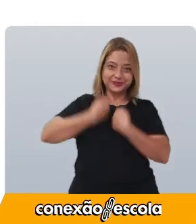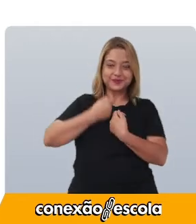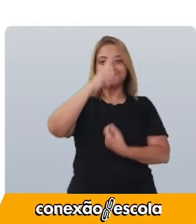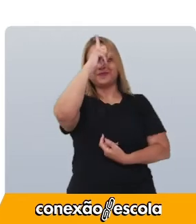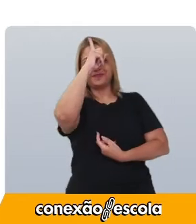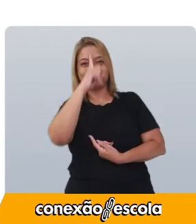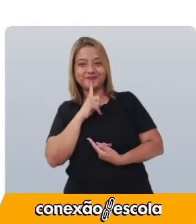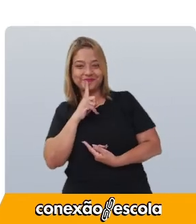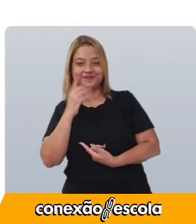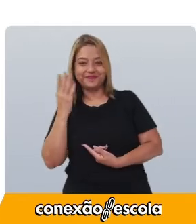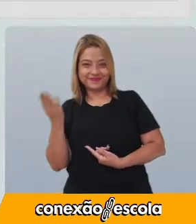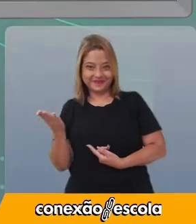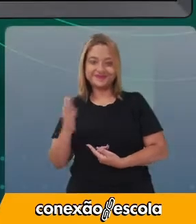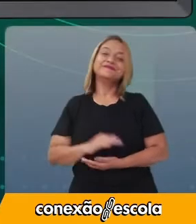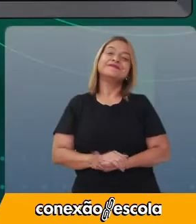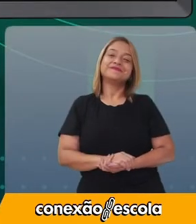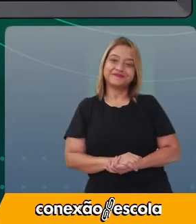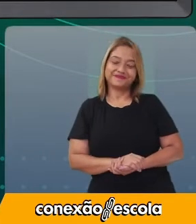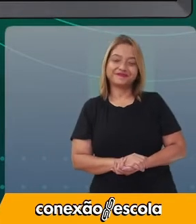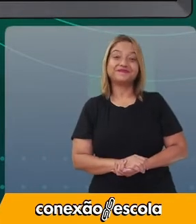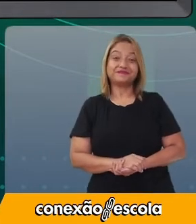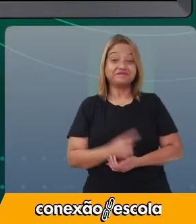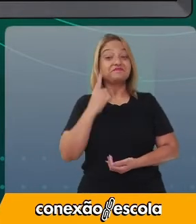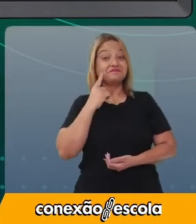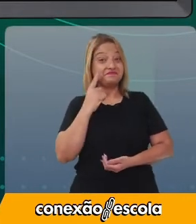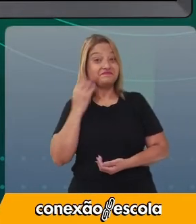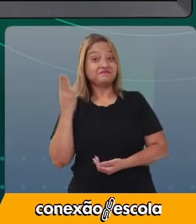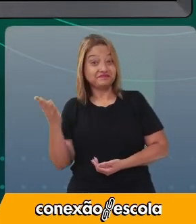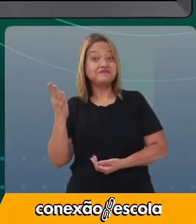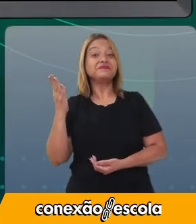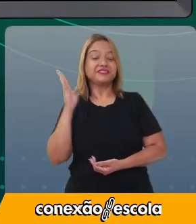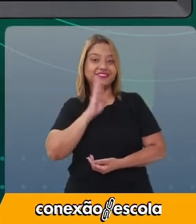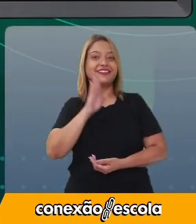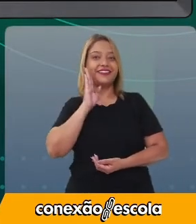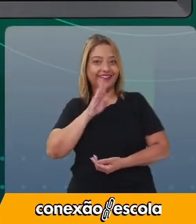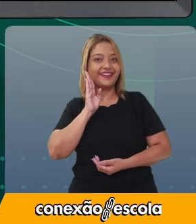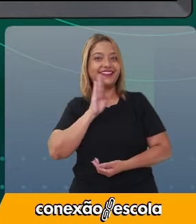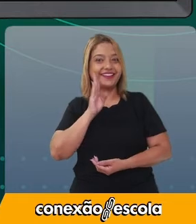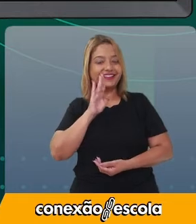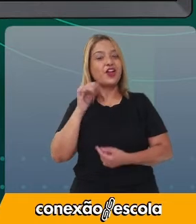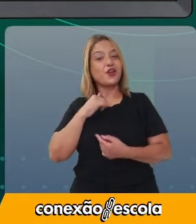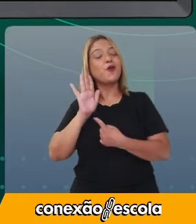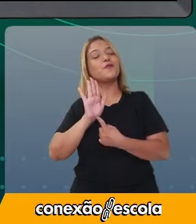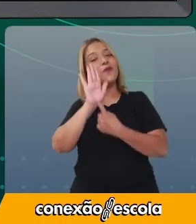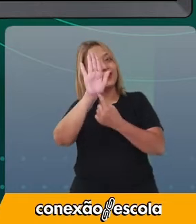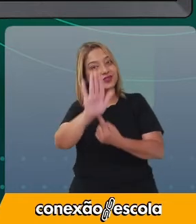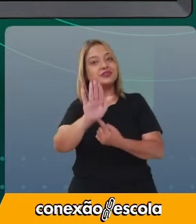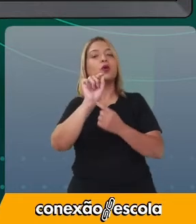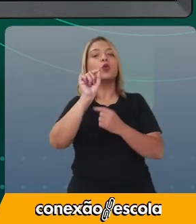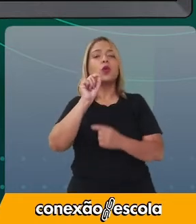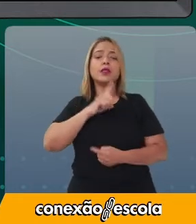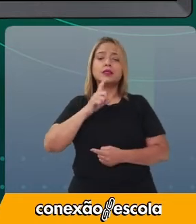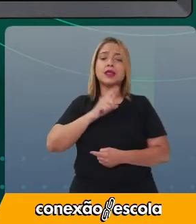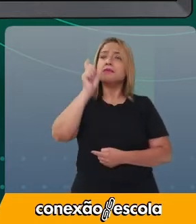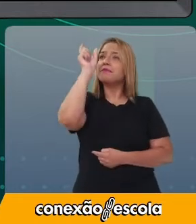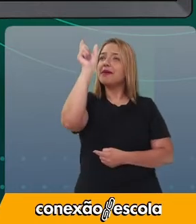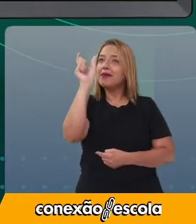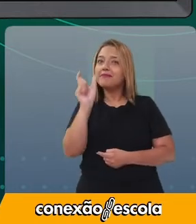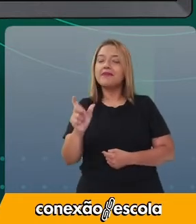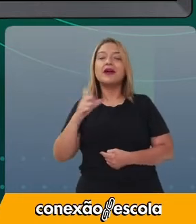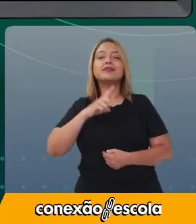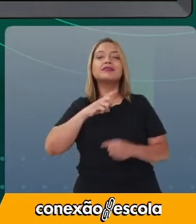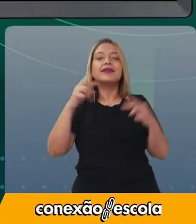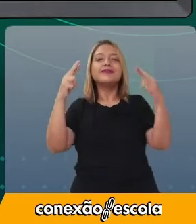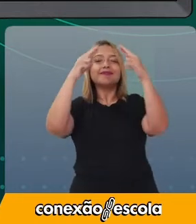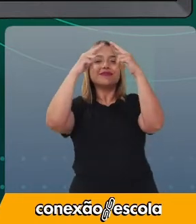Chapeuzinho Amarelo. Olha que legal, eu fiz questão, de mostrar para vocês as palavras que estão